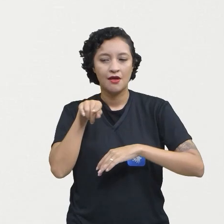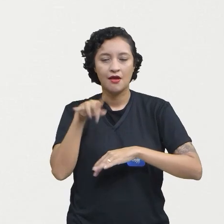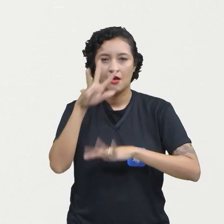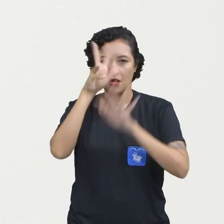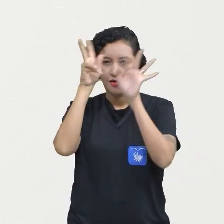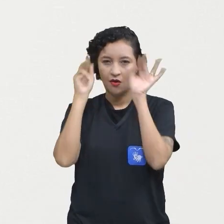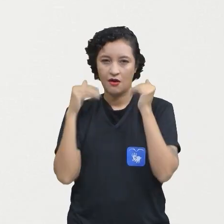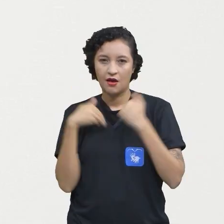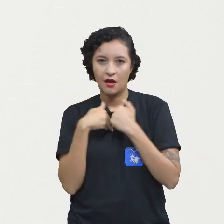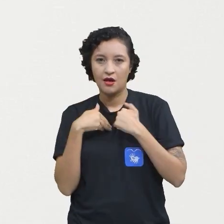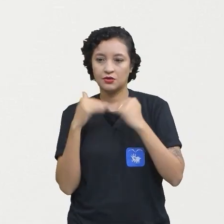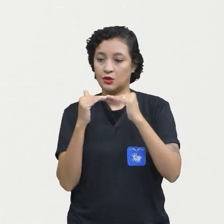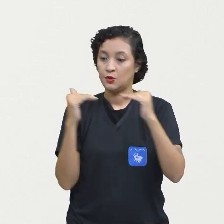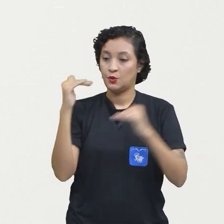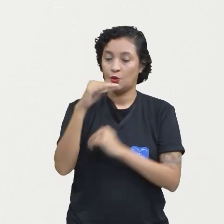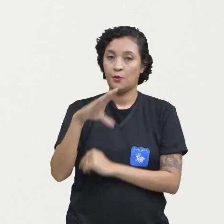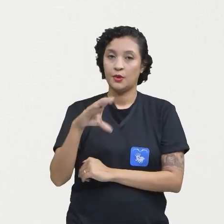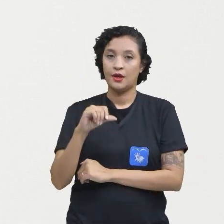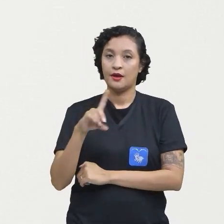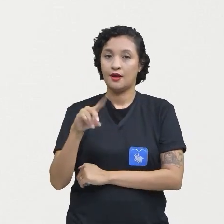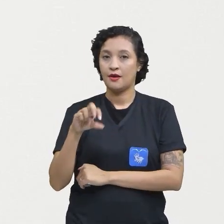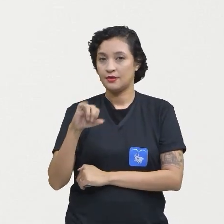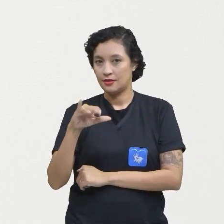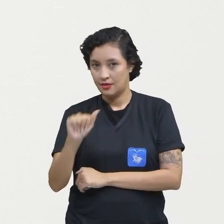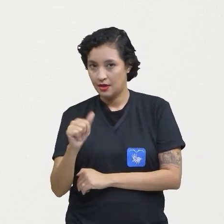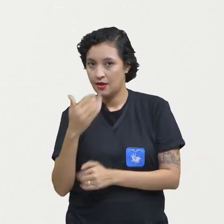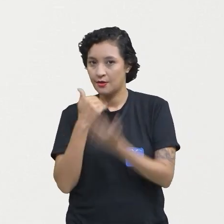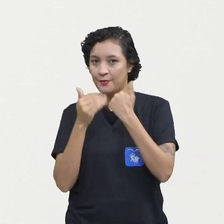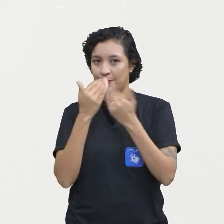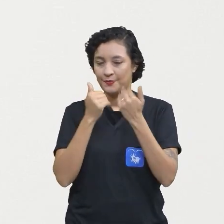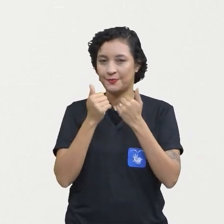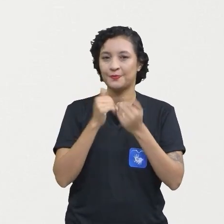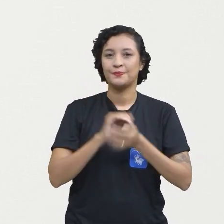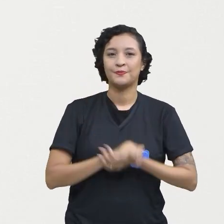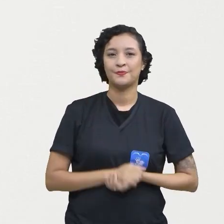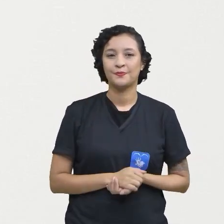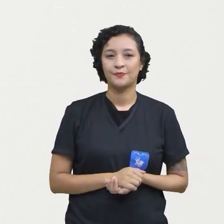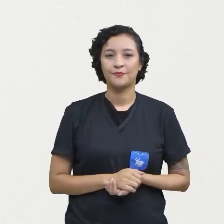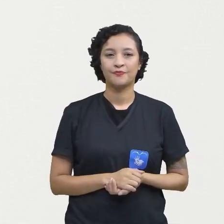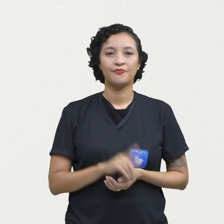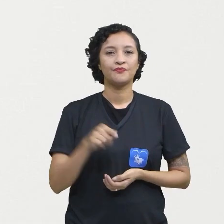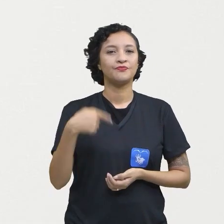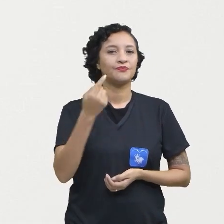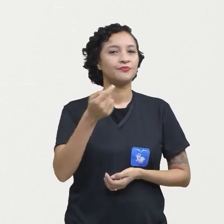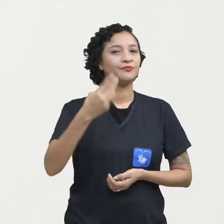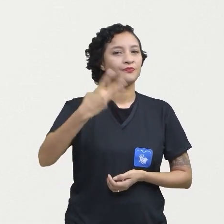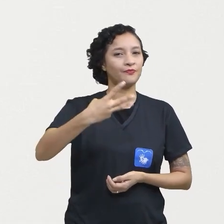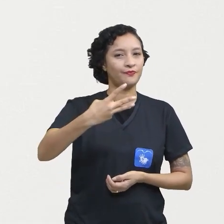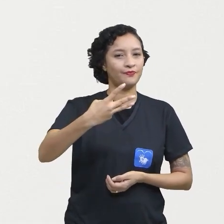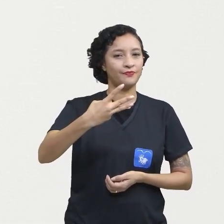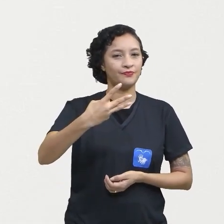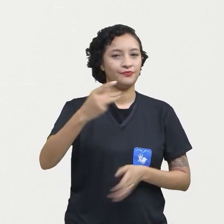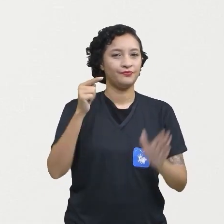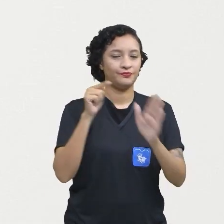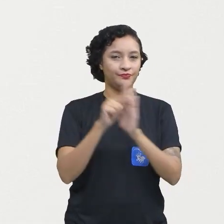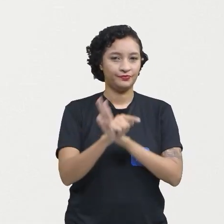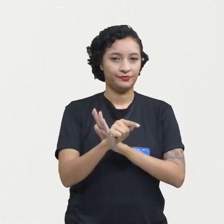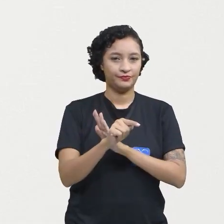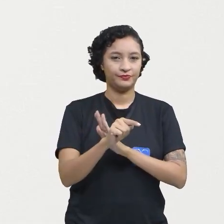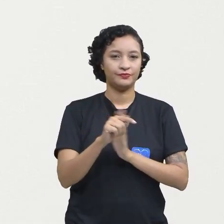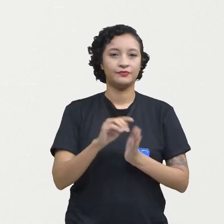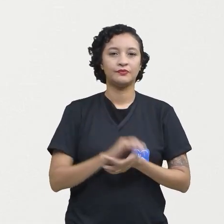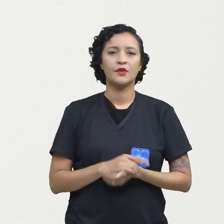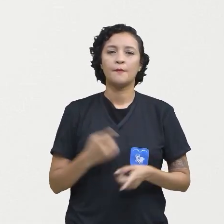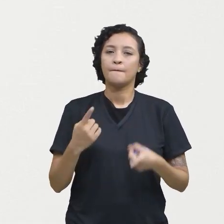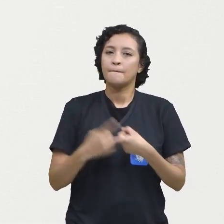considerado um animal do topo da cadeia alimentar. Vamos para o número 3, a próxima questão.